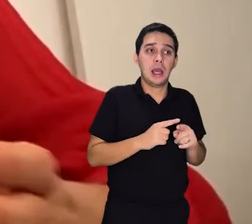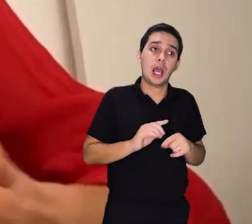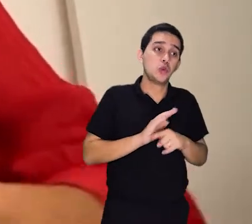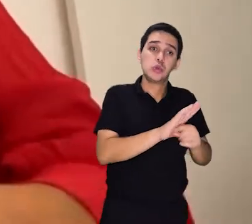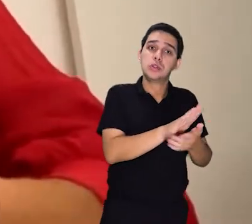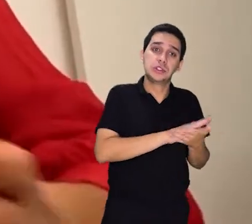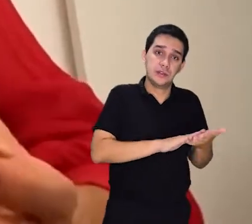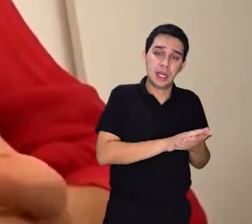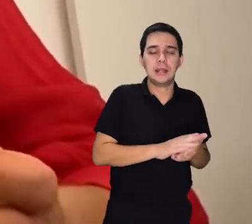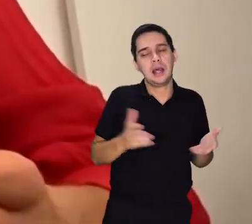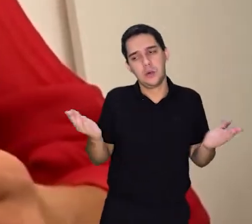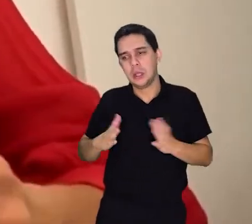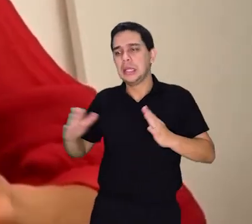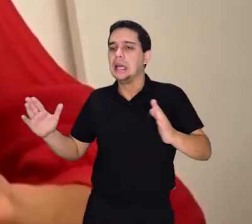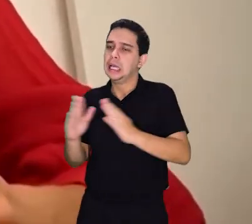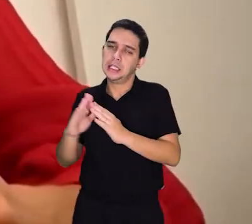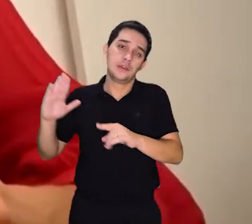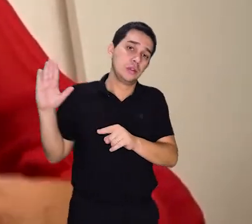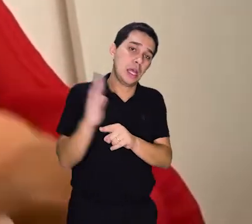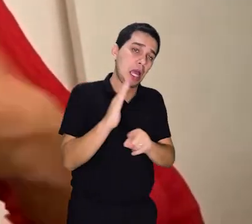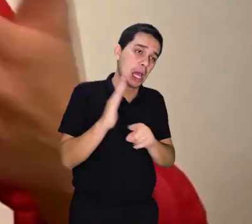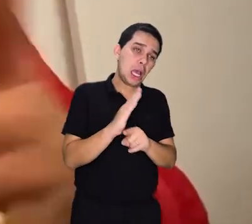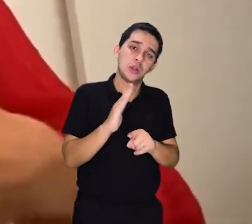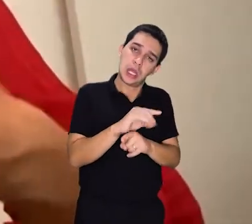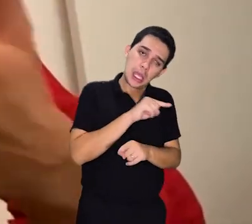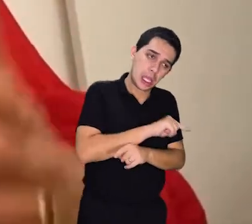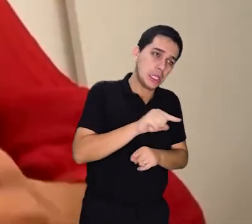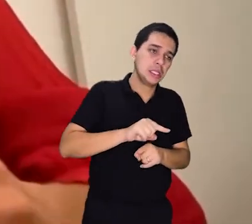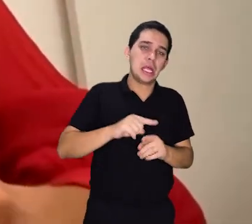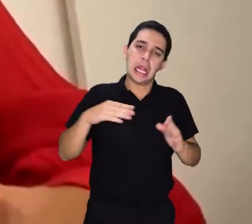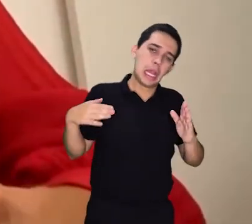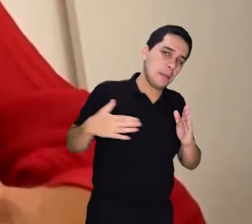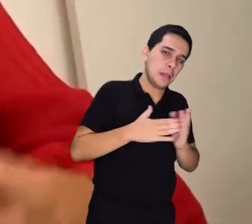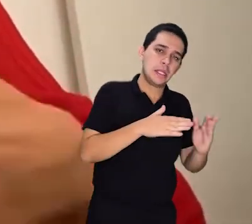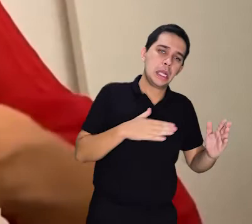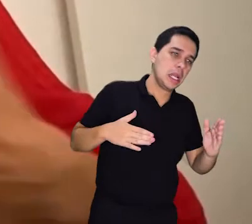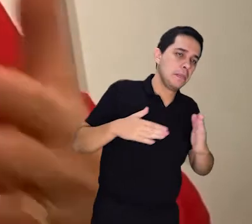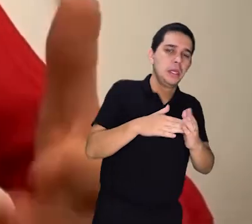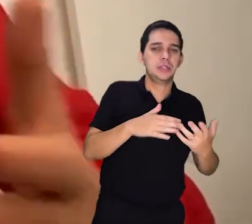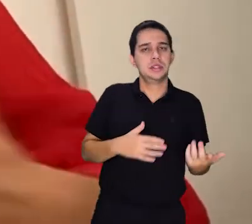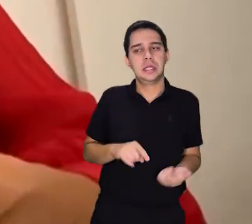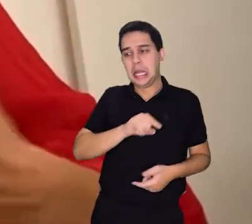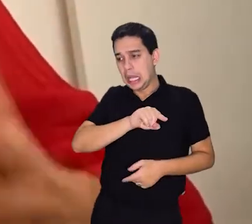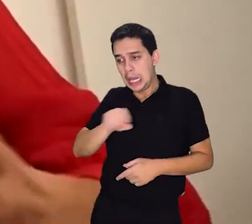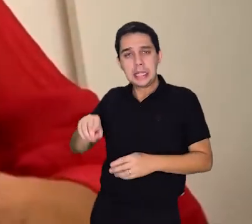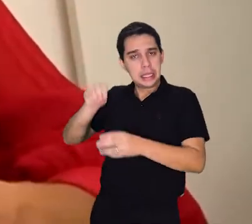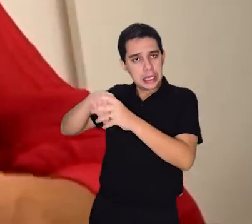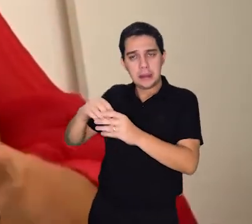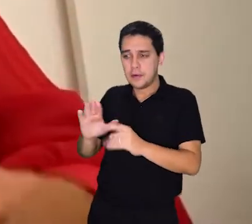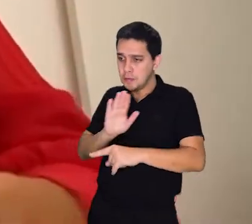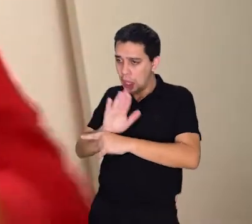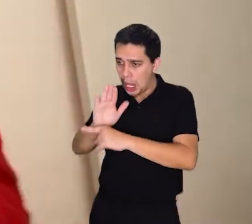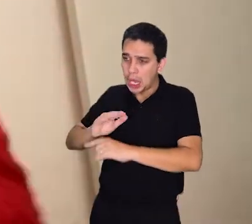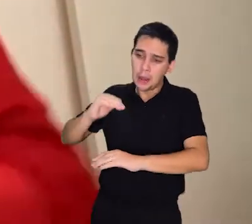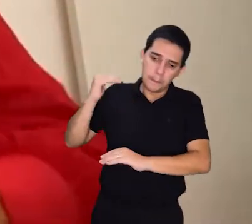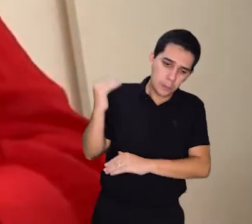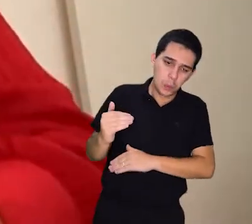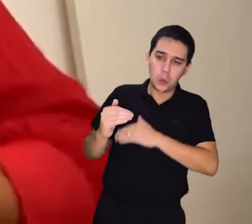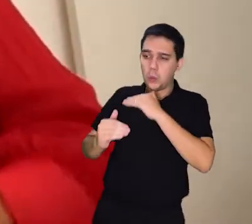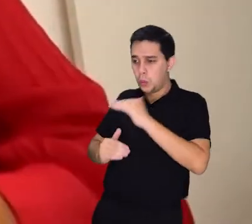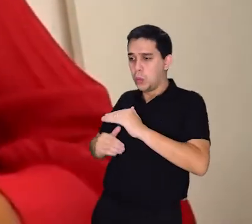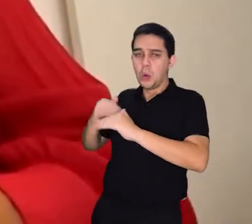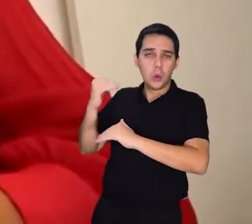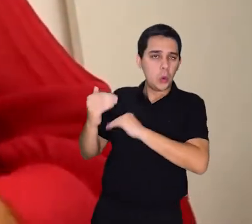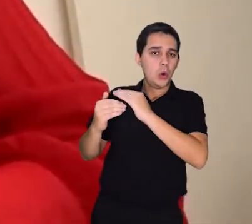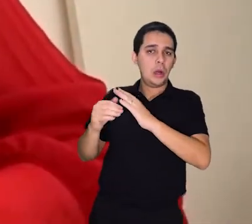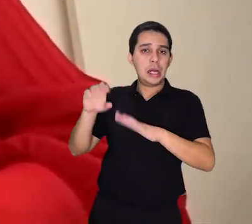algum motivo faltou limite, né, na vida dele, então eles vão subindo de escala até precisar